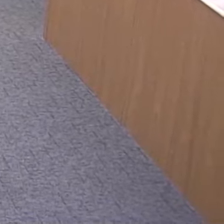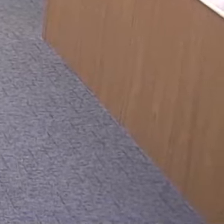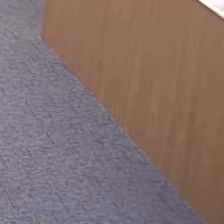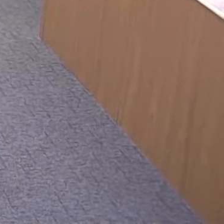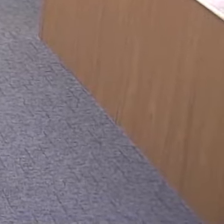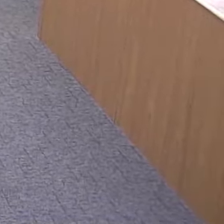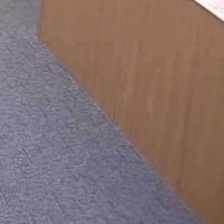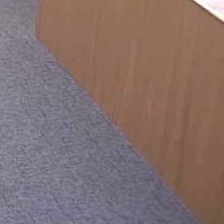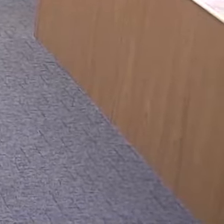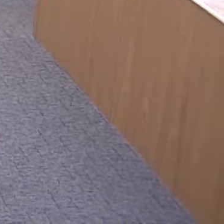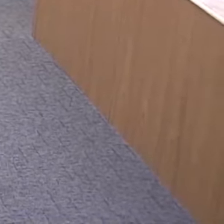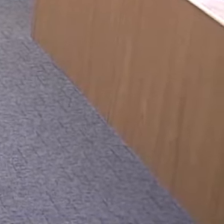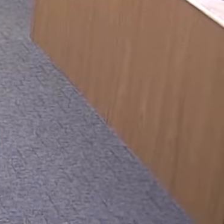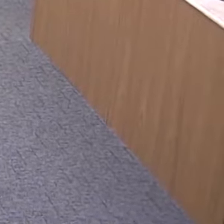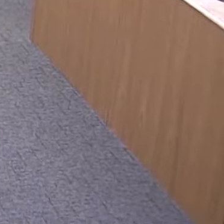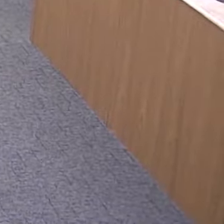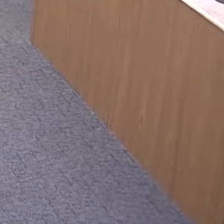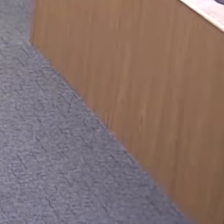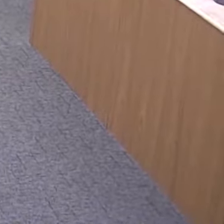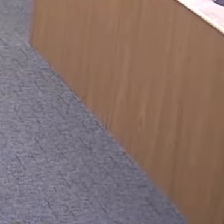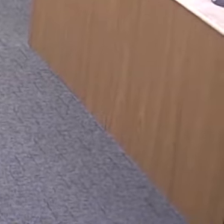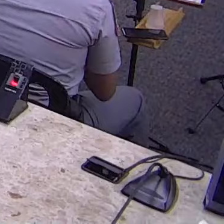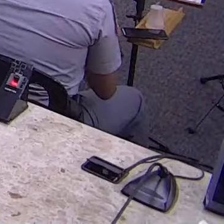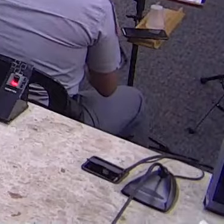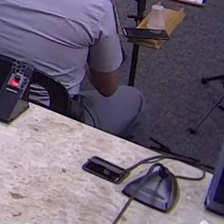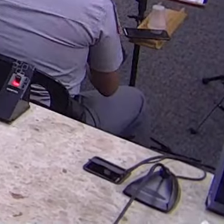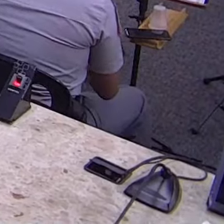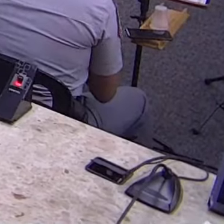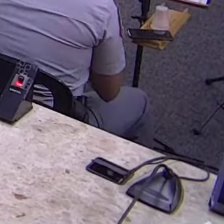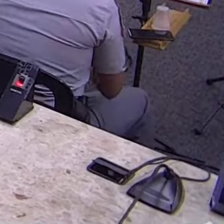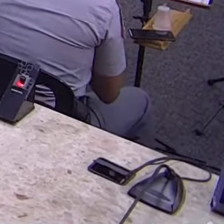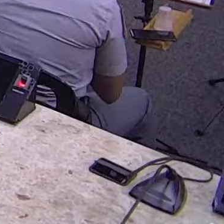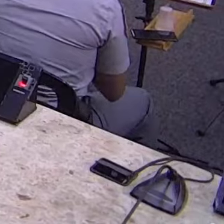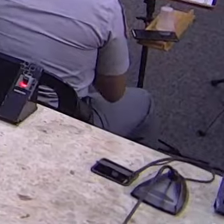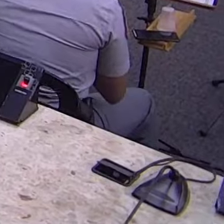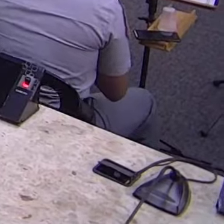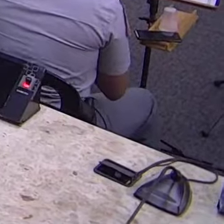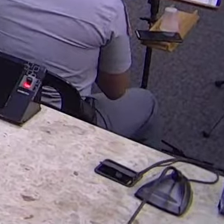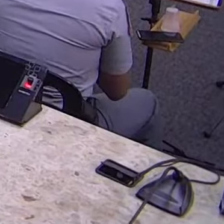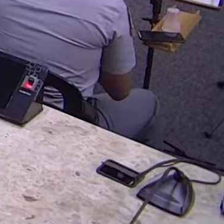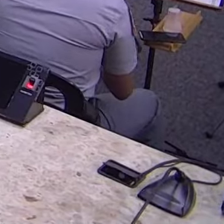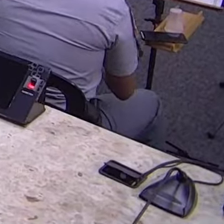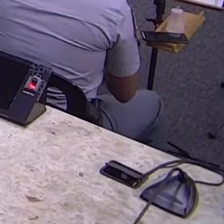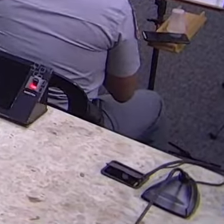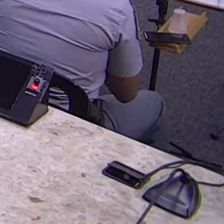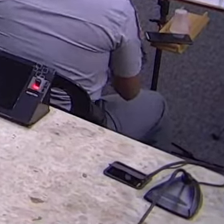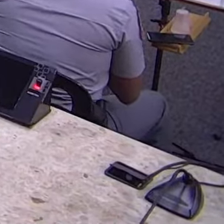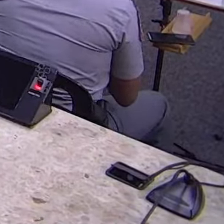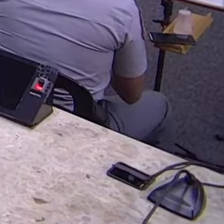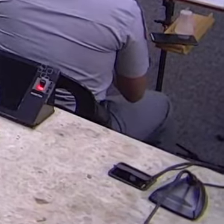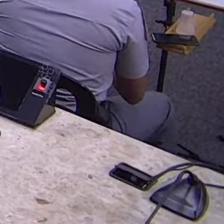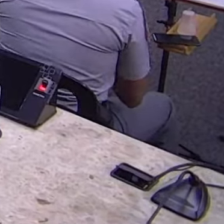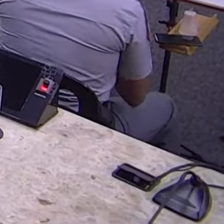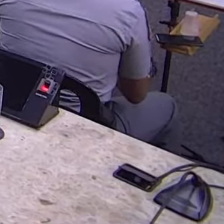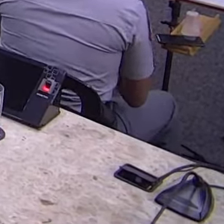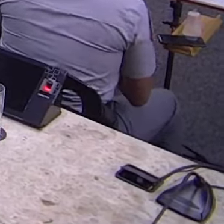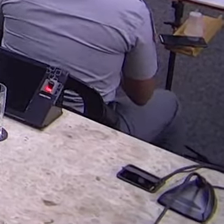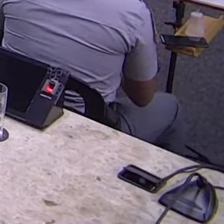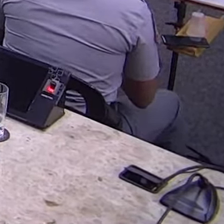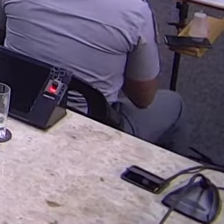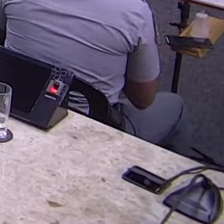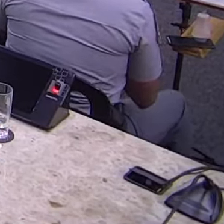das homenagens, o brilho da noite também foi a presença da banda regimental da Polícia Militar, que saiu de